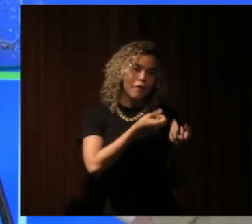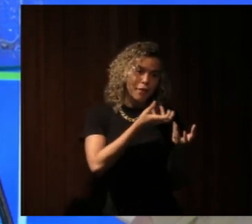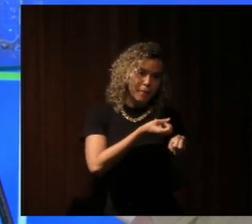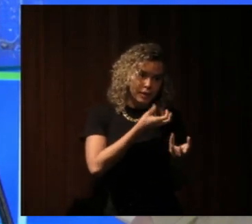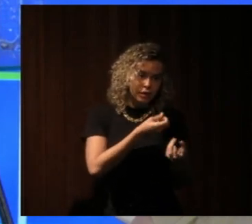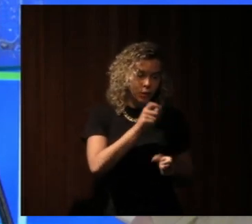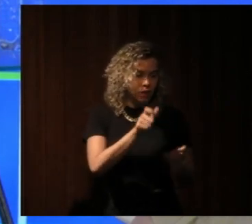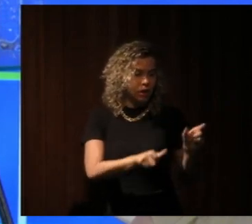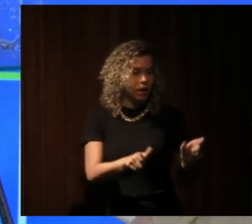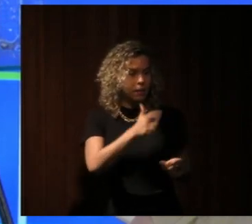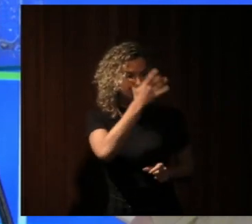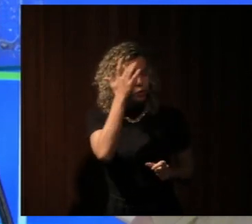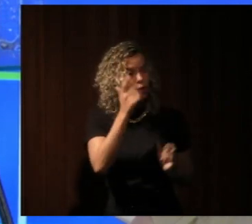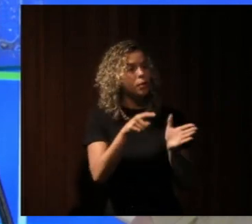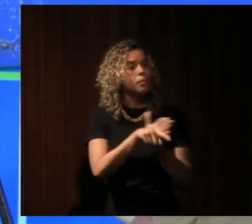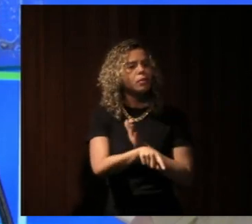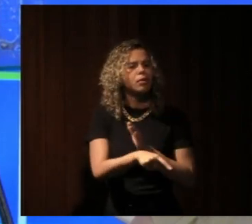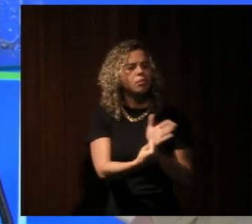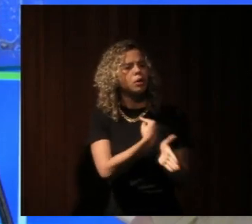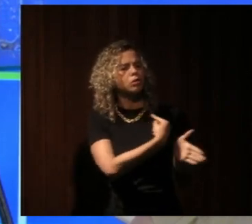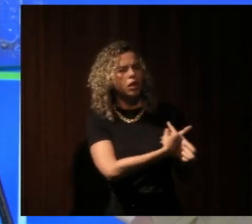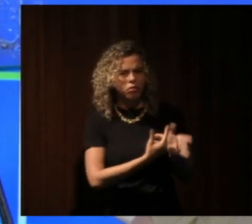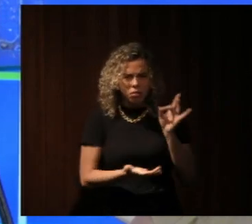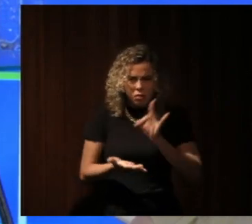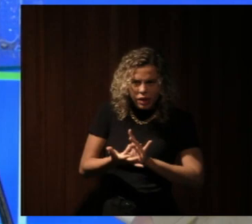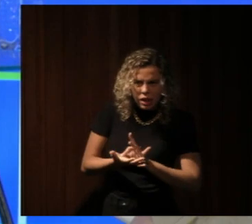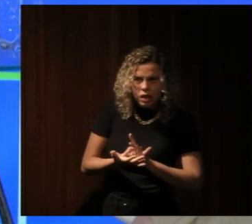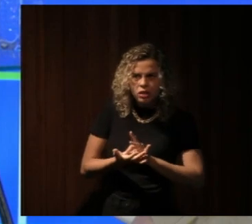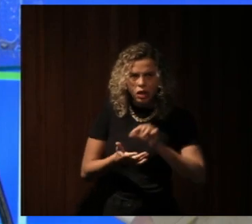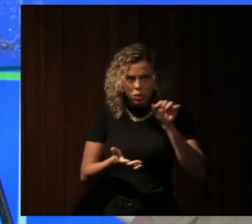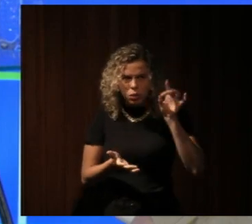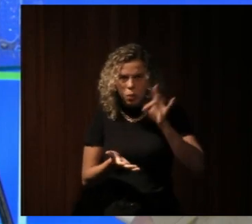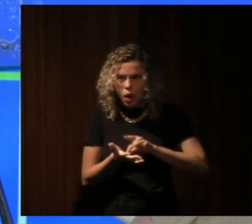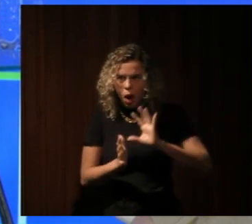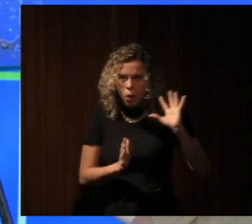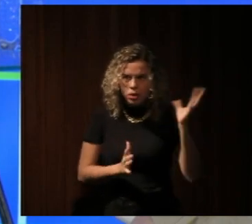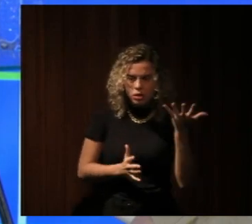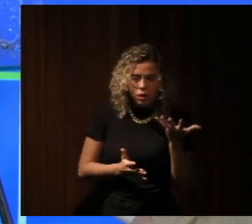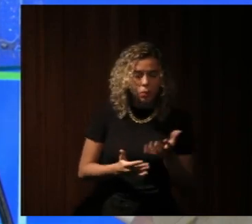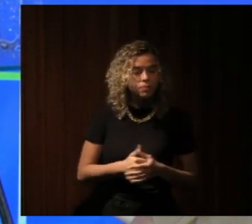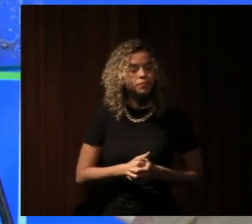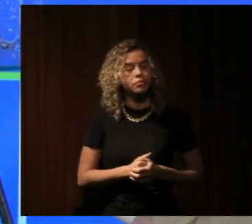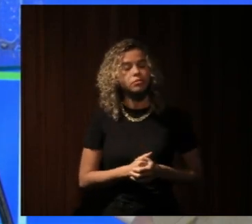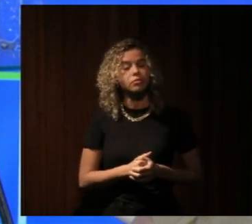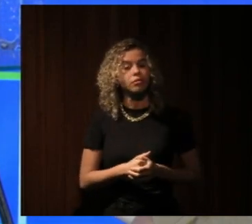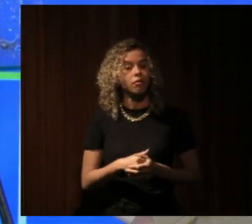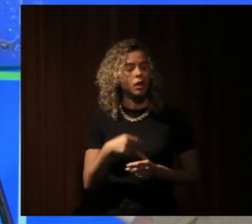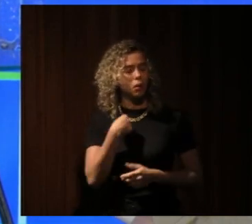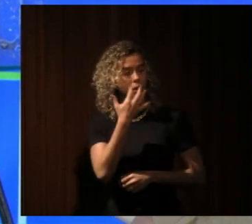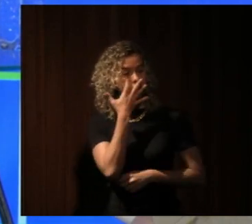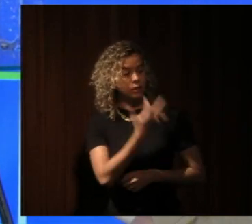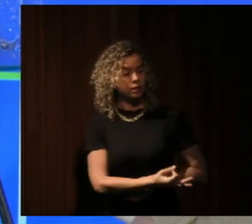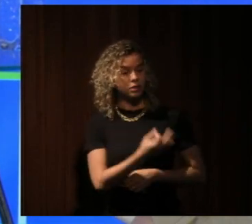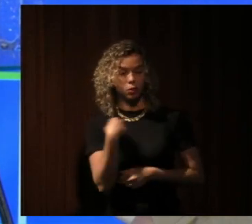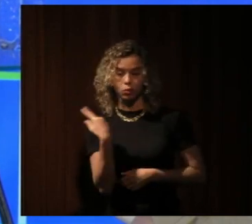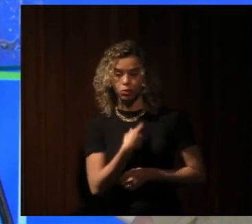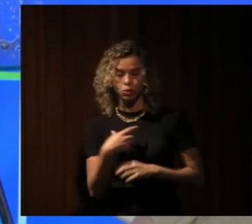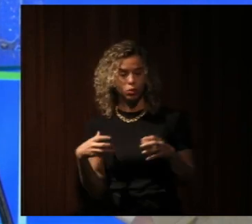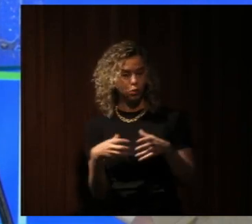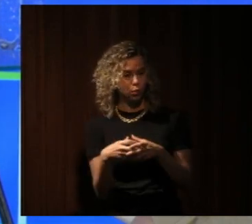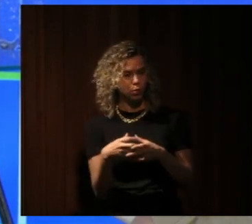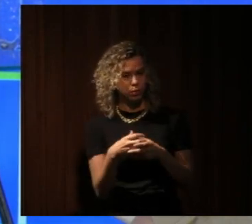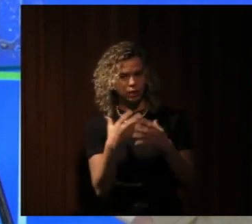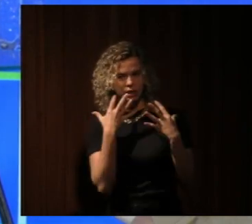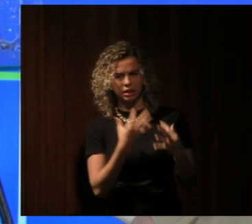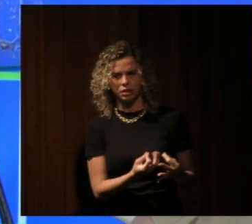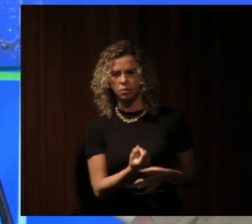de perguntando se era a verdade se era se isso estava acontecendo mesmo uma das coisas que chamou a atenção nossa né quando